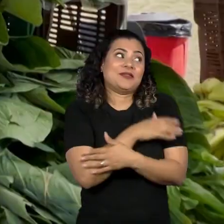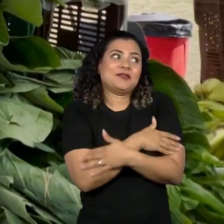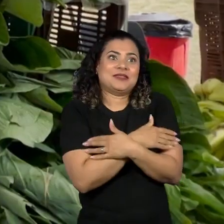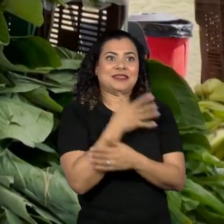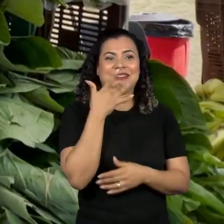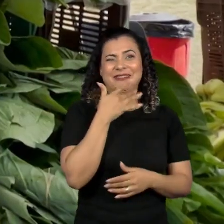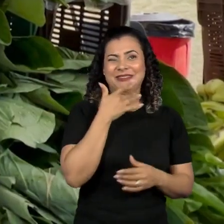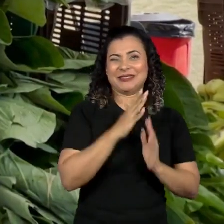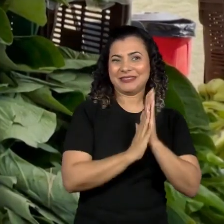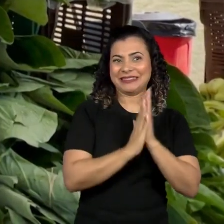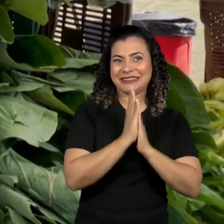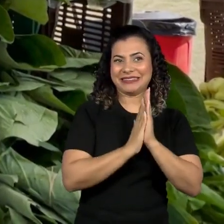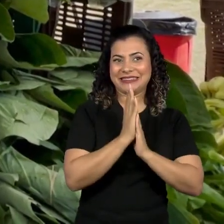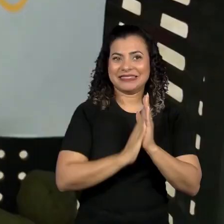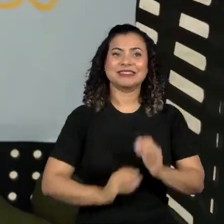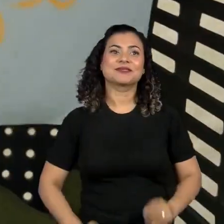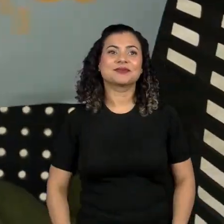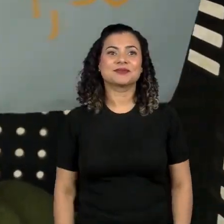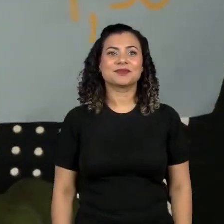bom, né?